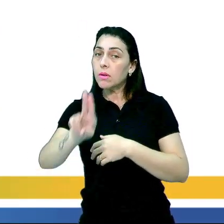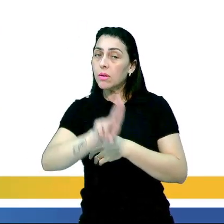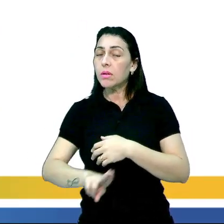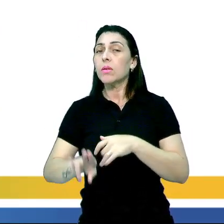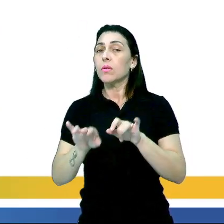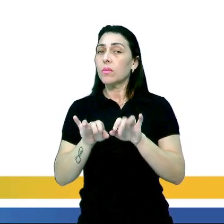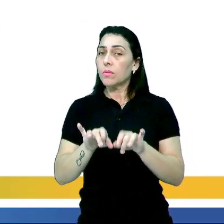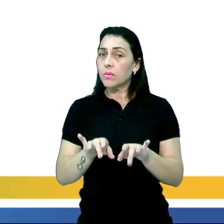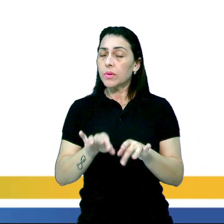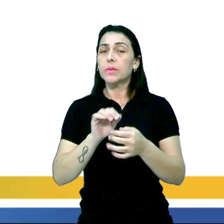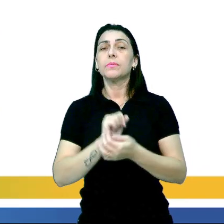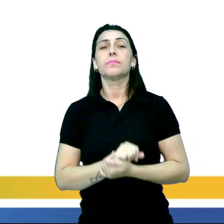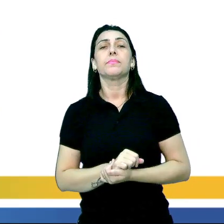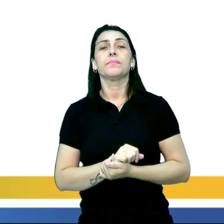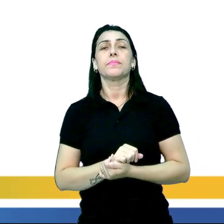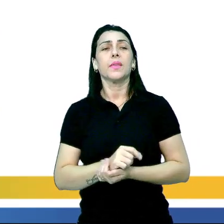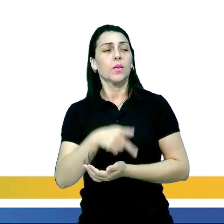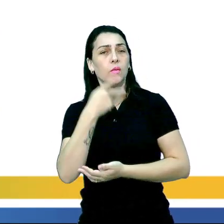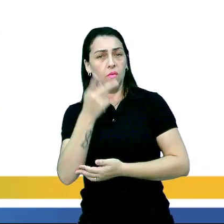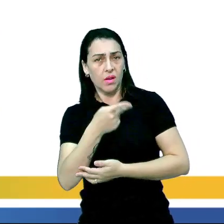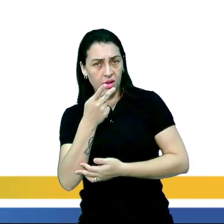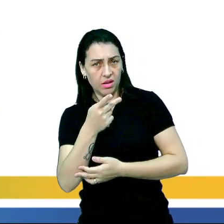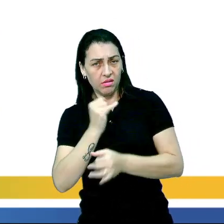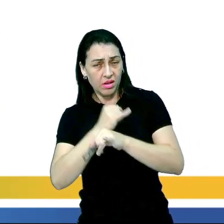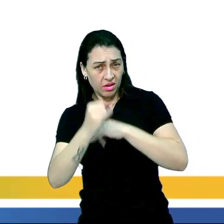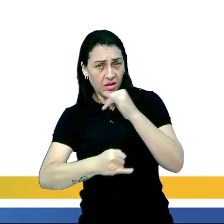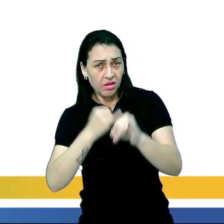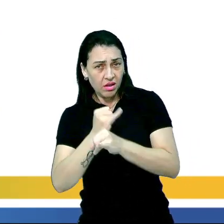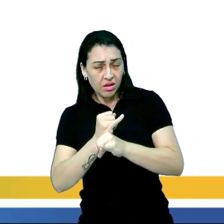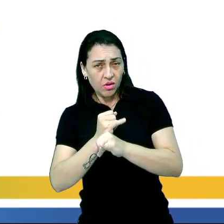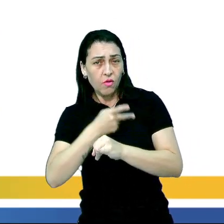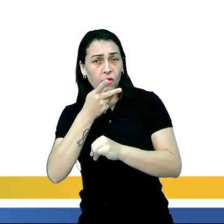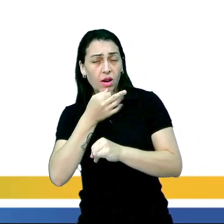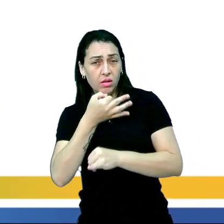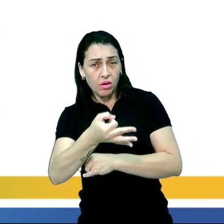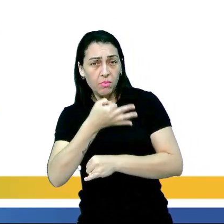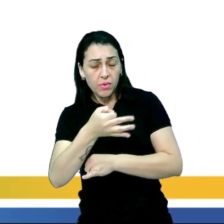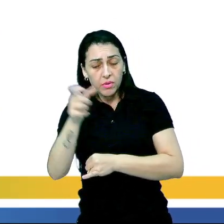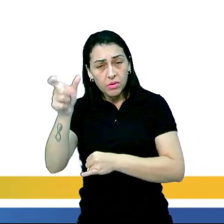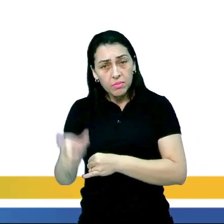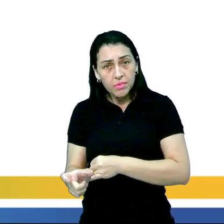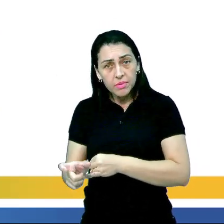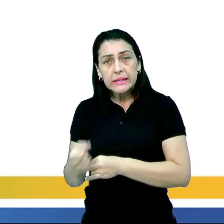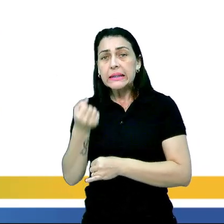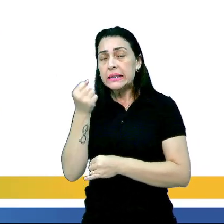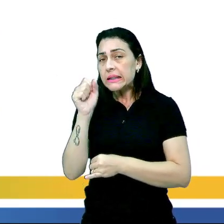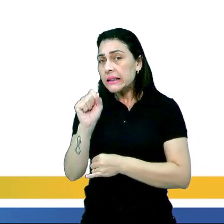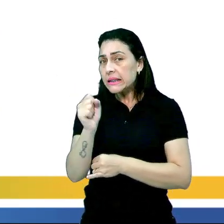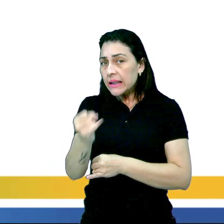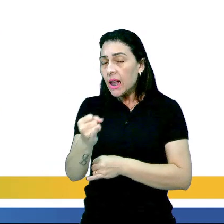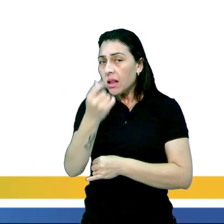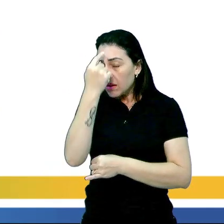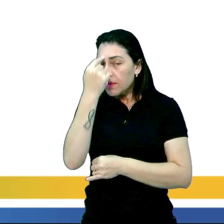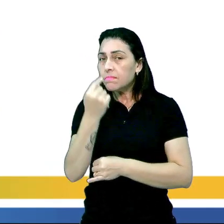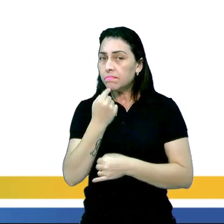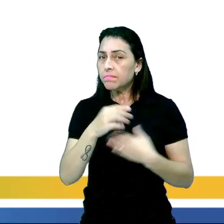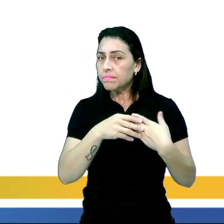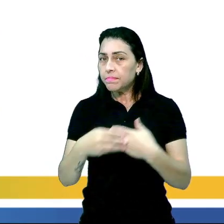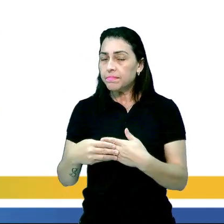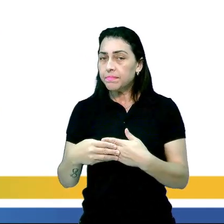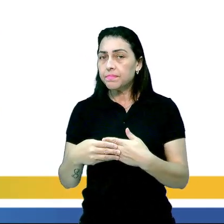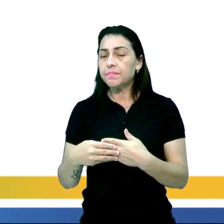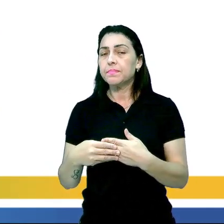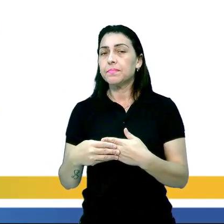das opiniões dos internautas. Eu estou falando da internet? Eu estou falando da opinião dos internautas? Será que é isso mesmo que a imagem está